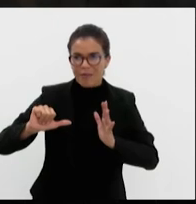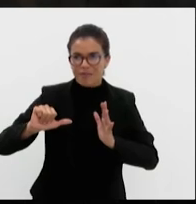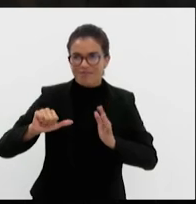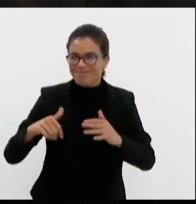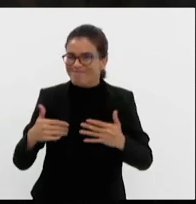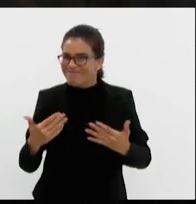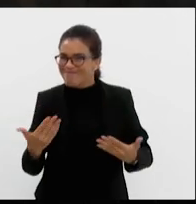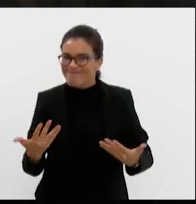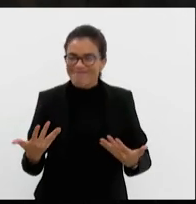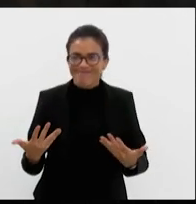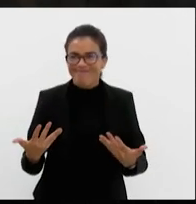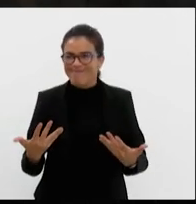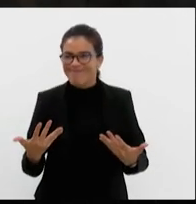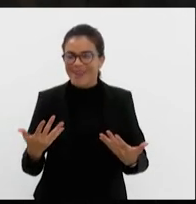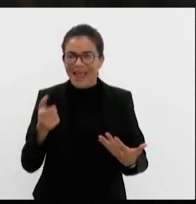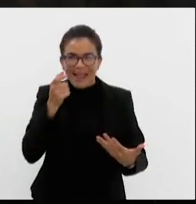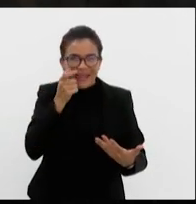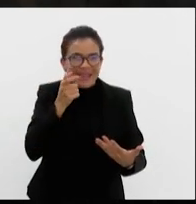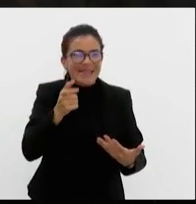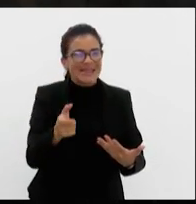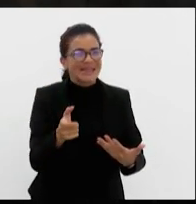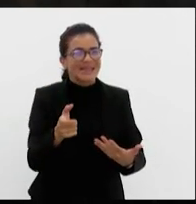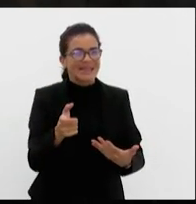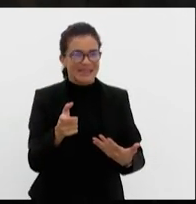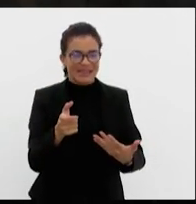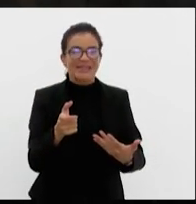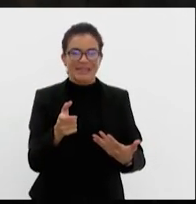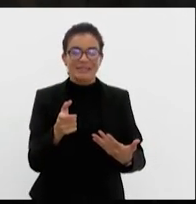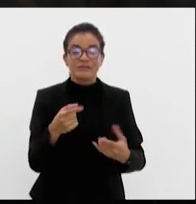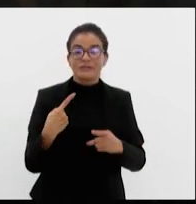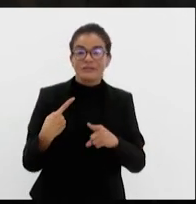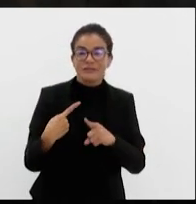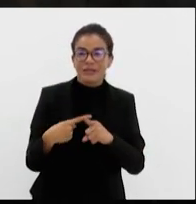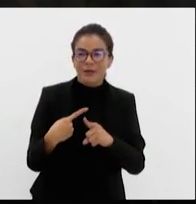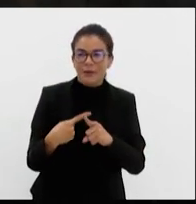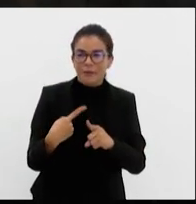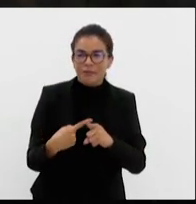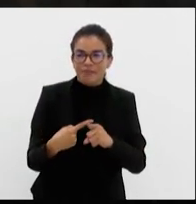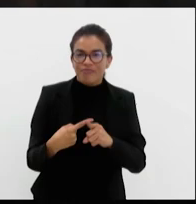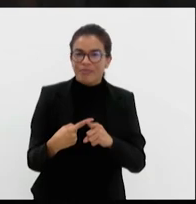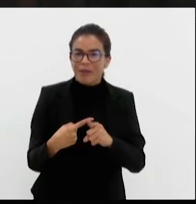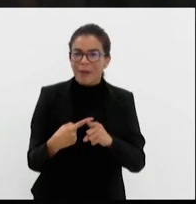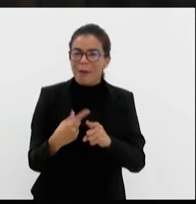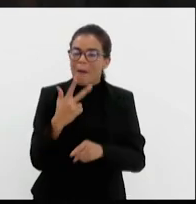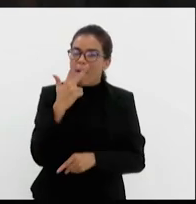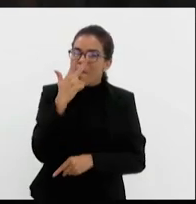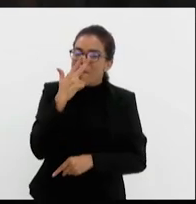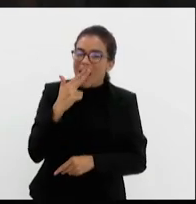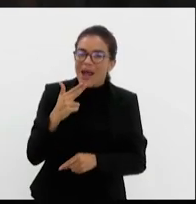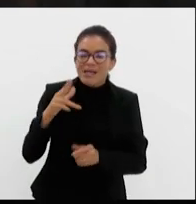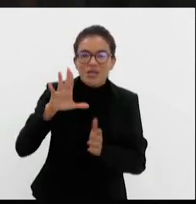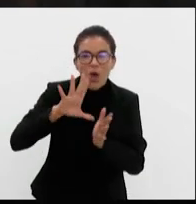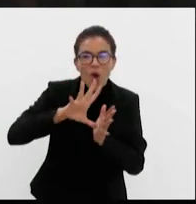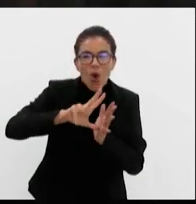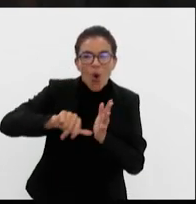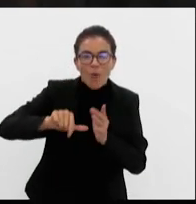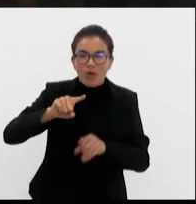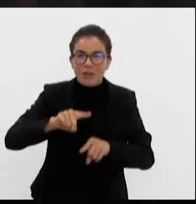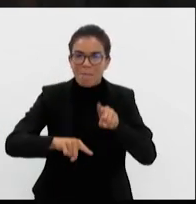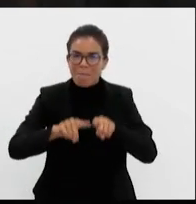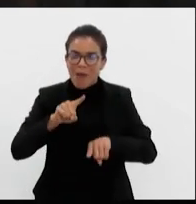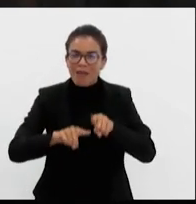Sabe, é interessante, porque passa como se fosse um roubo de carro, passa como se fosse